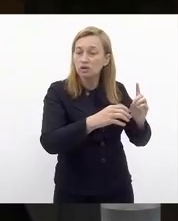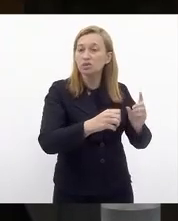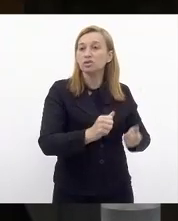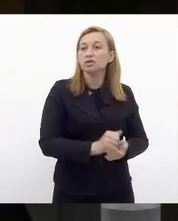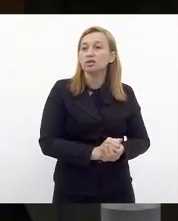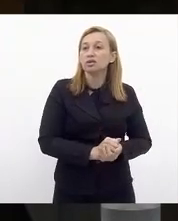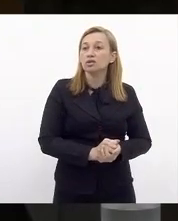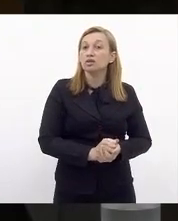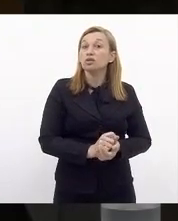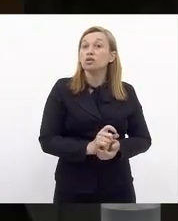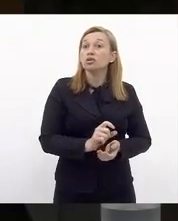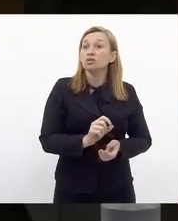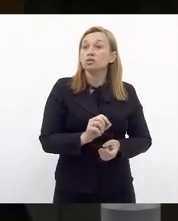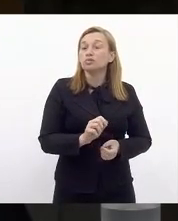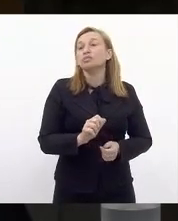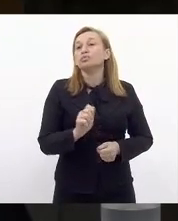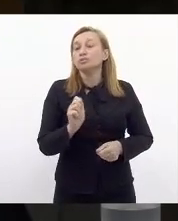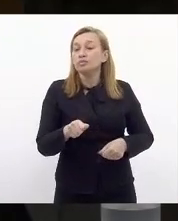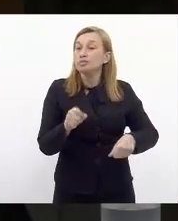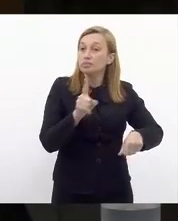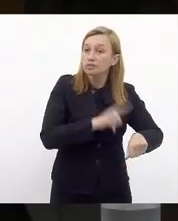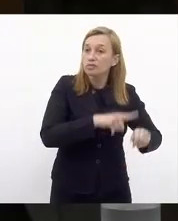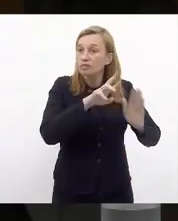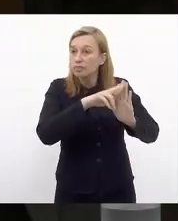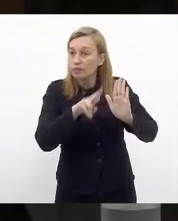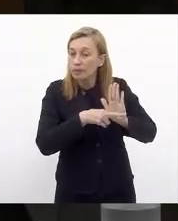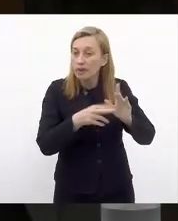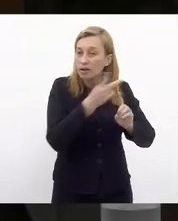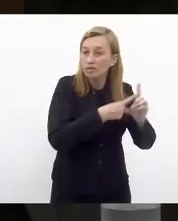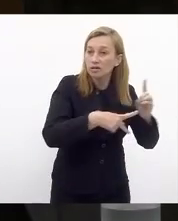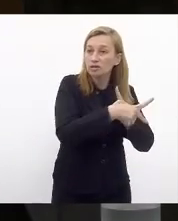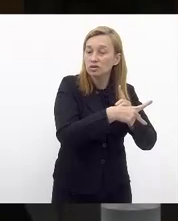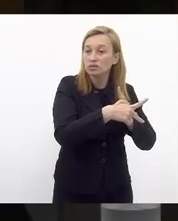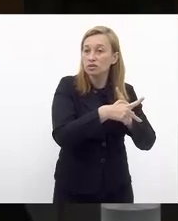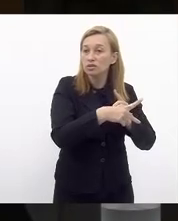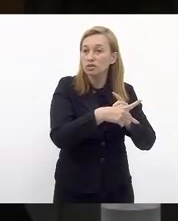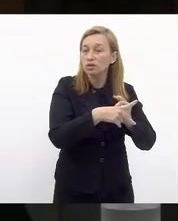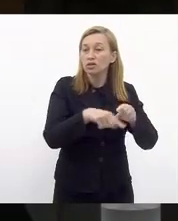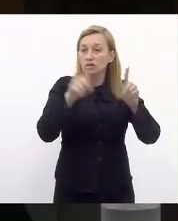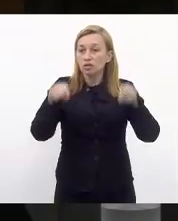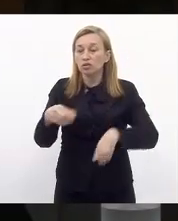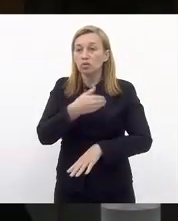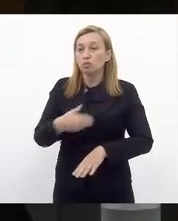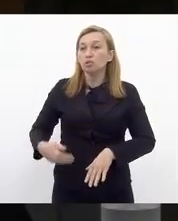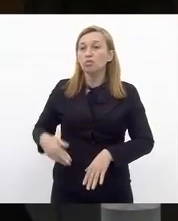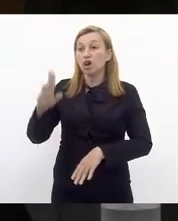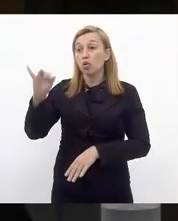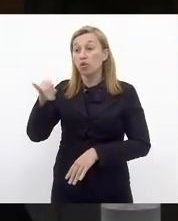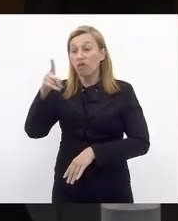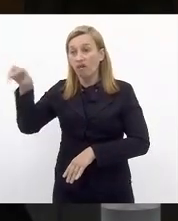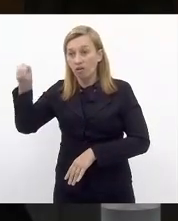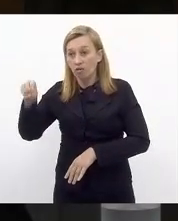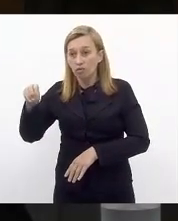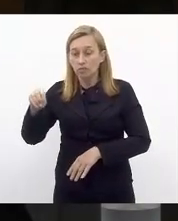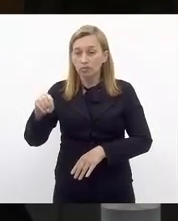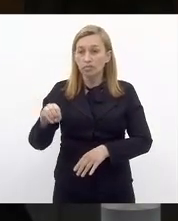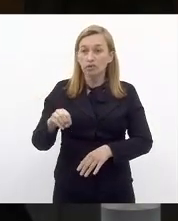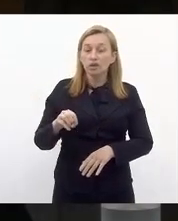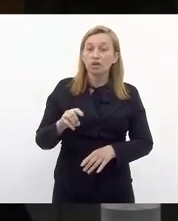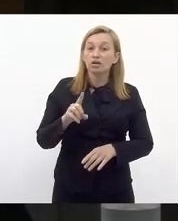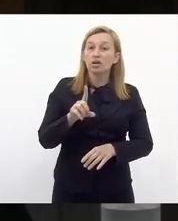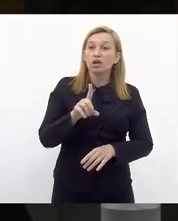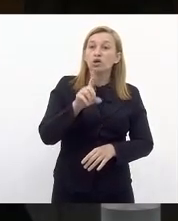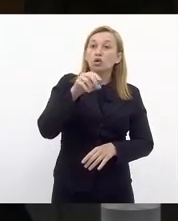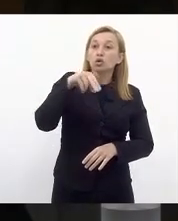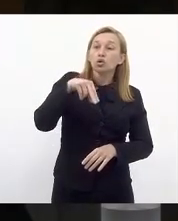no que couber as regras previdenciárias aplicáveis aos servidores públicos da União ao colocar o no